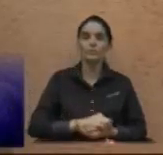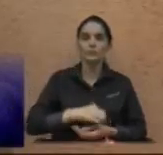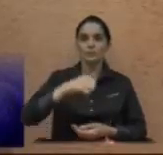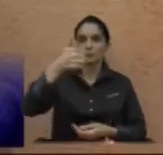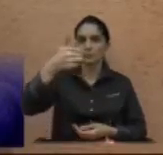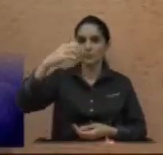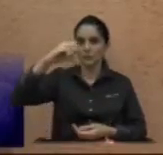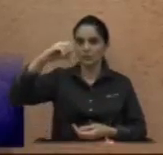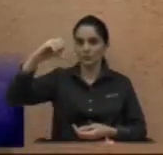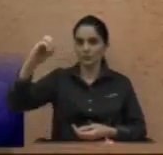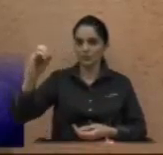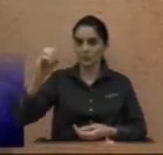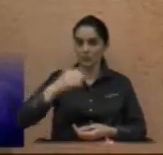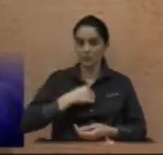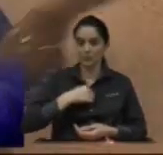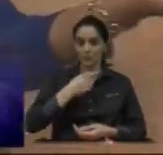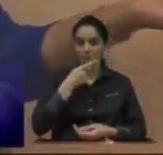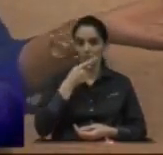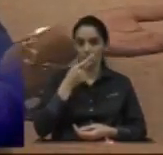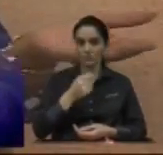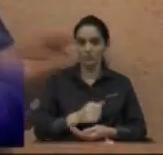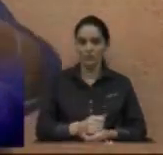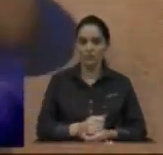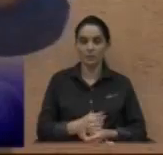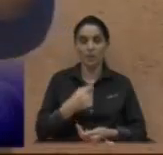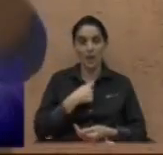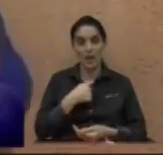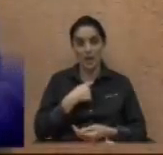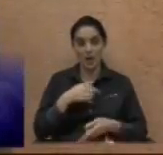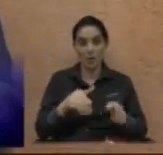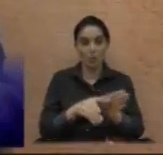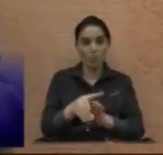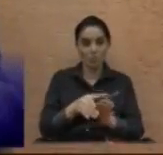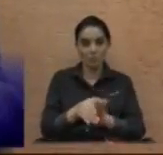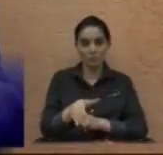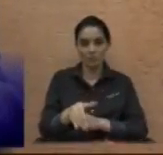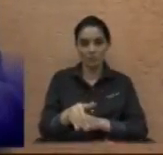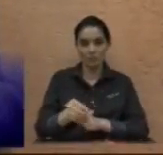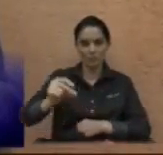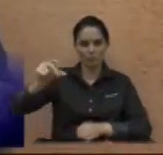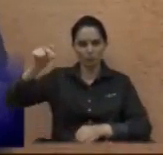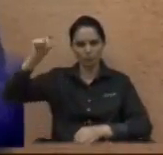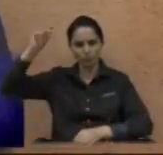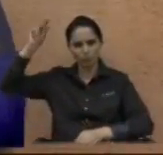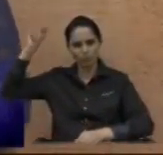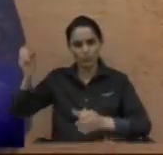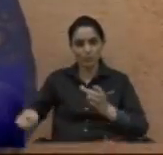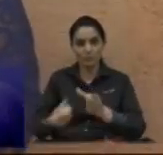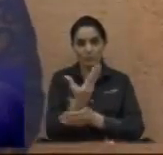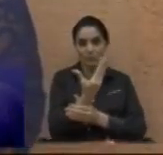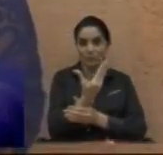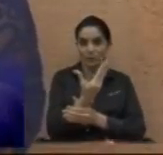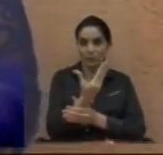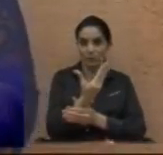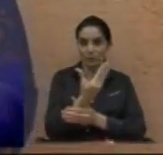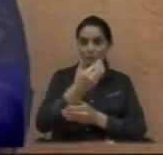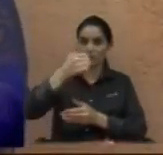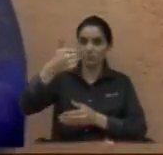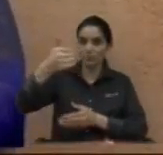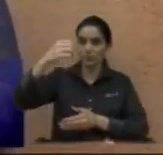assim, vou falar de mim, que eu sou conselheira tutelar desde que o conselho foi criado em Limeira, desde 1998.